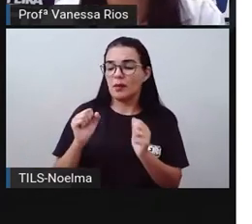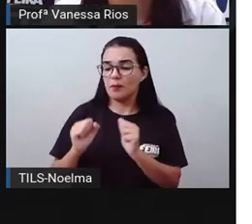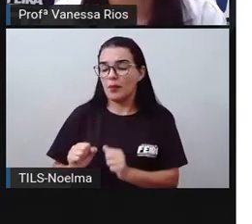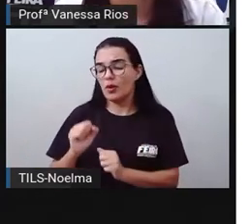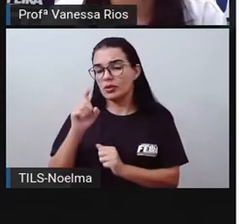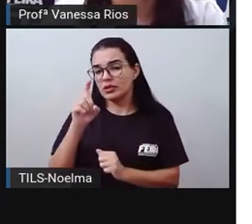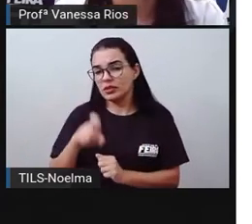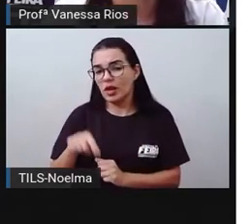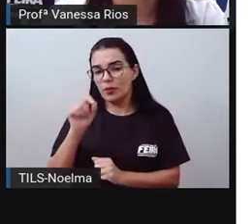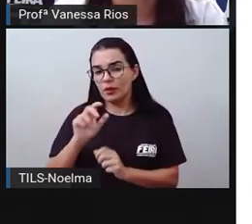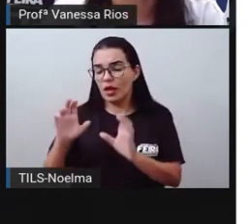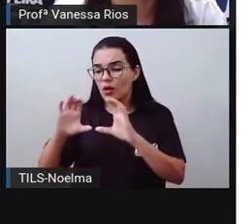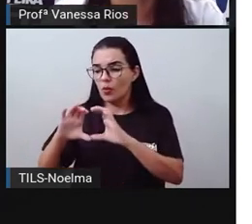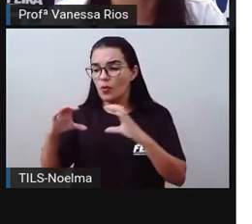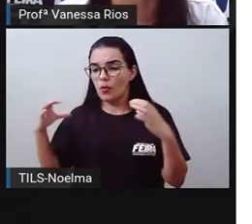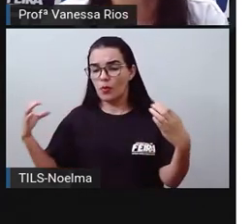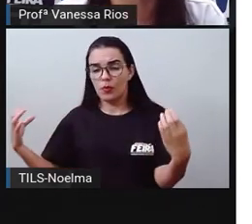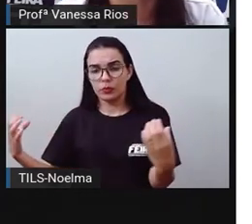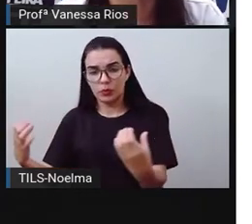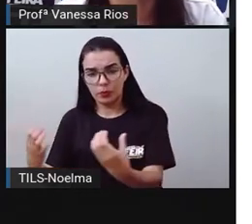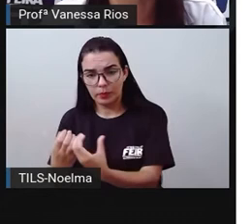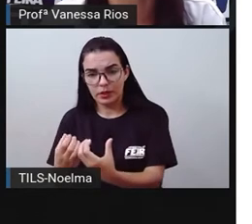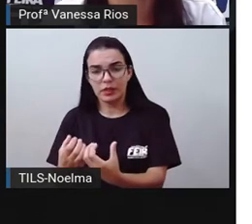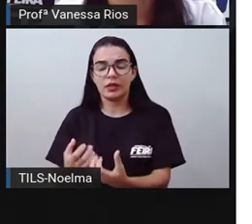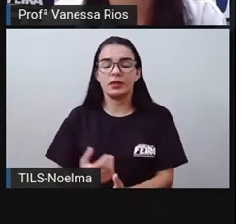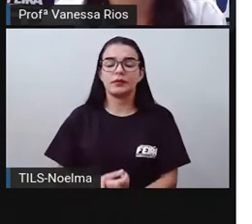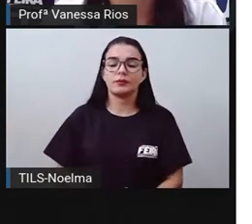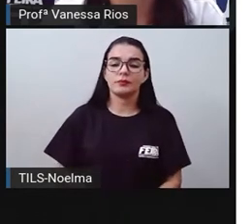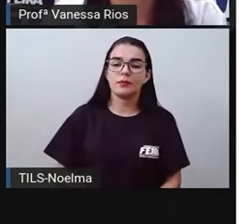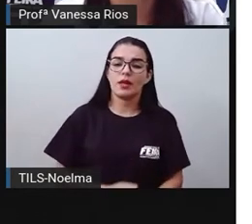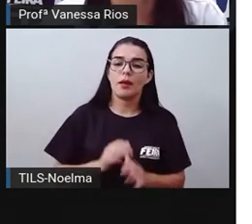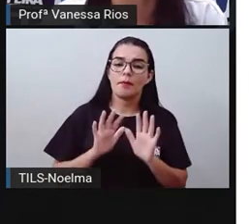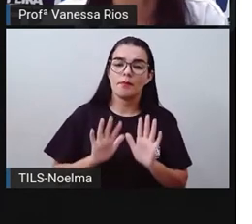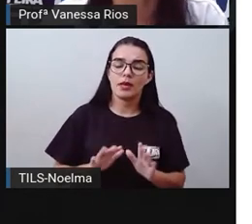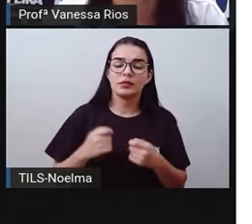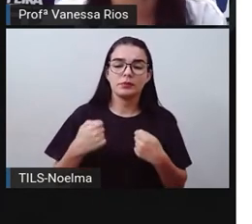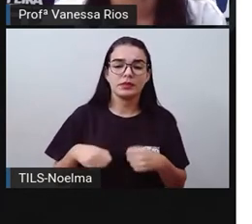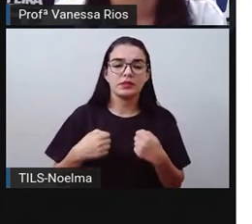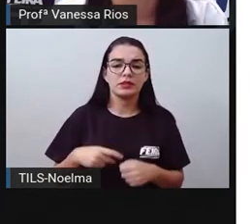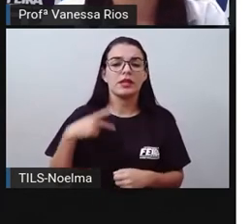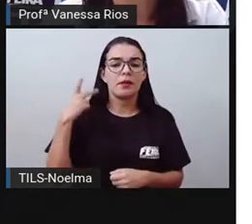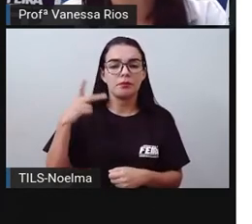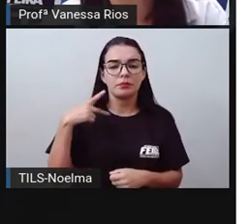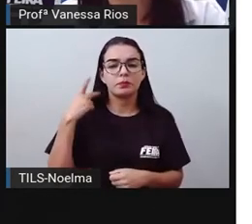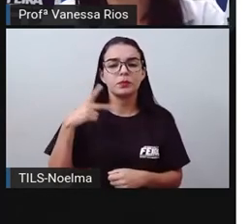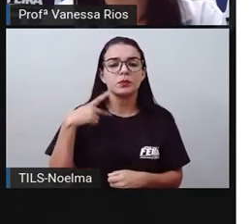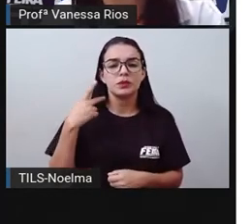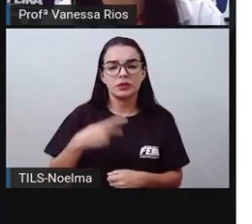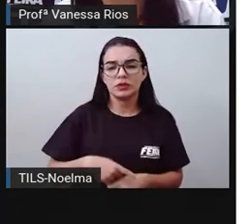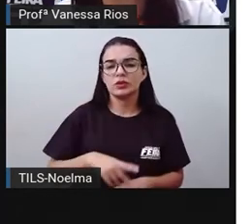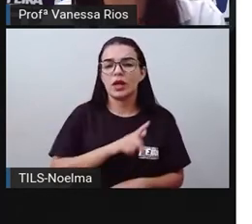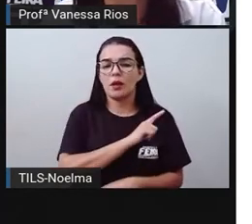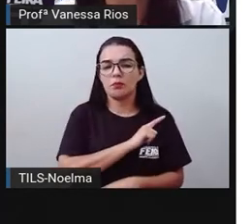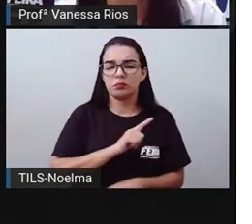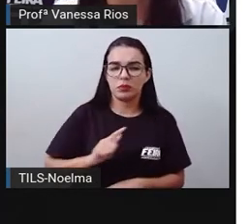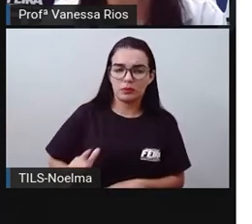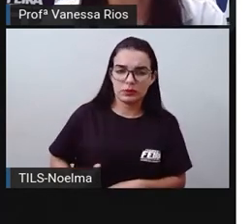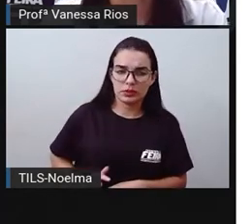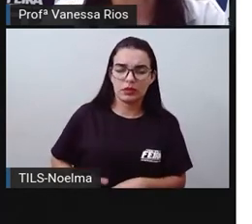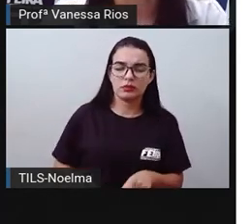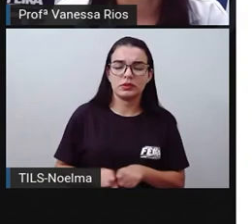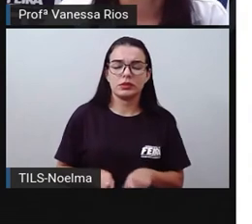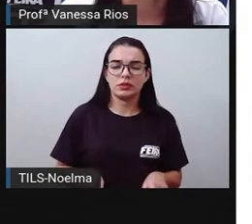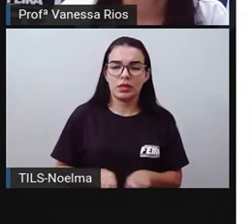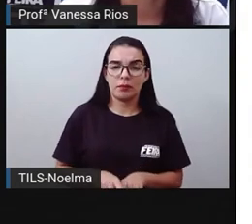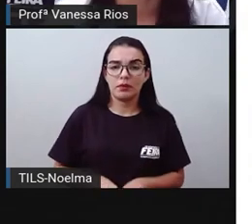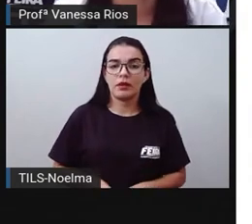condomínio, mas precisa sim de políticas públicas, de programações, para que isso se torne realidade, não